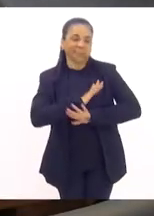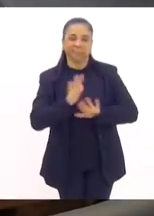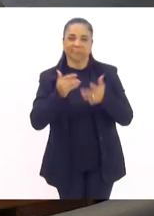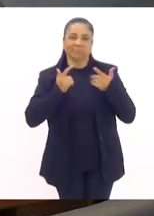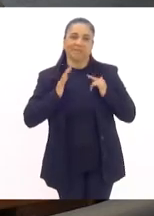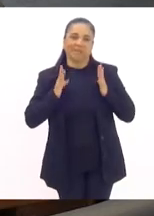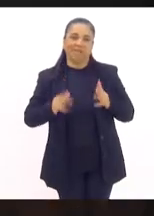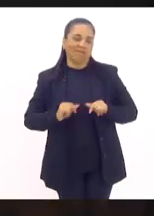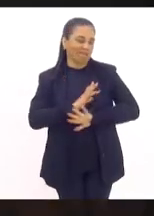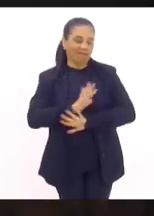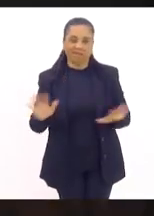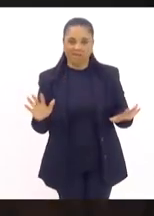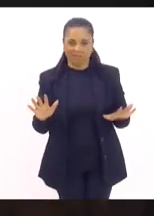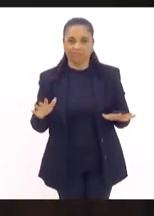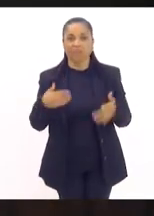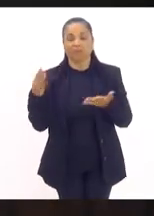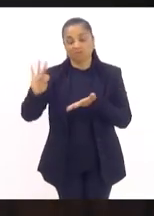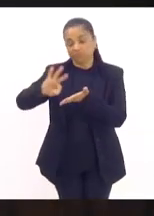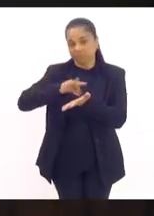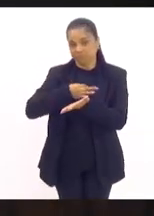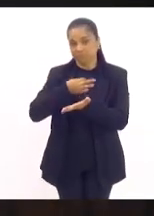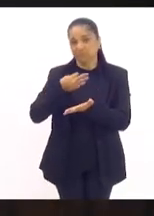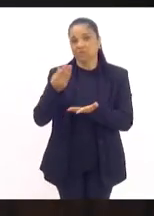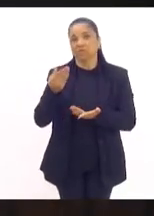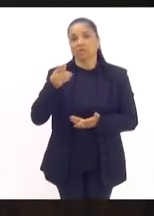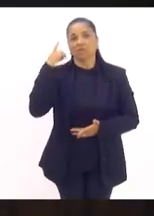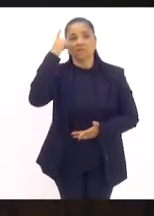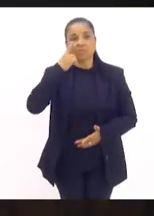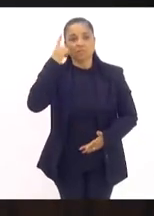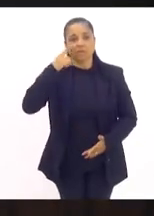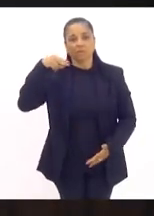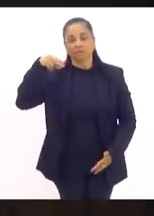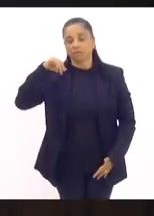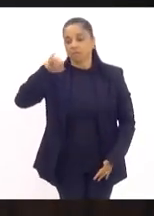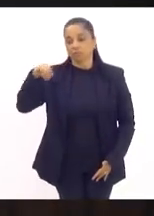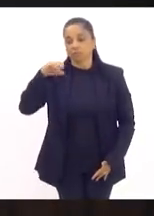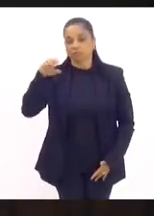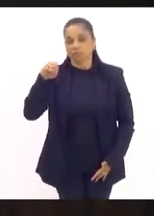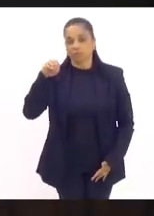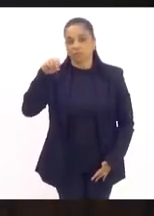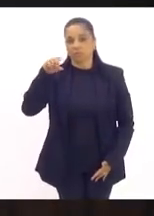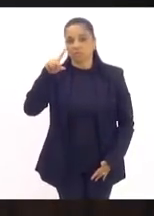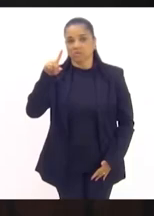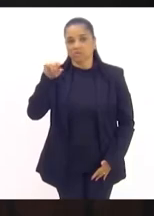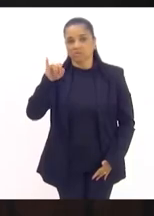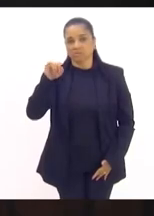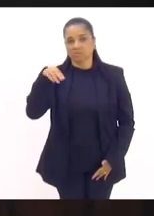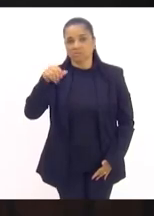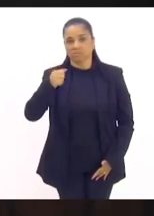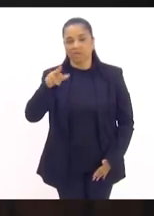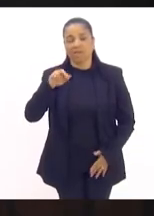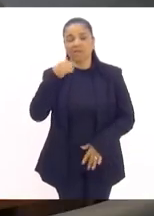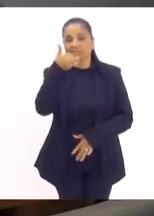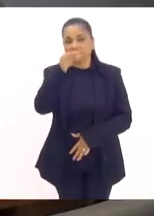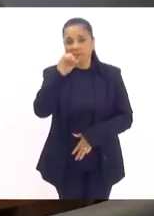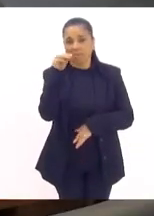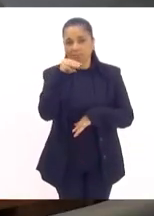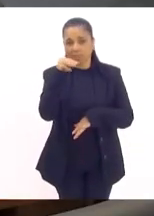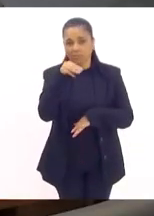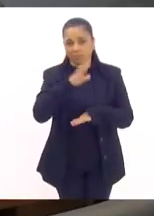Próximo orador inscrito é o nobre deputado professor Josimar. Vossa Excelência dispõe de 10 minutos no tempo regimental.